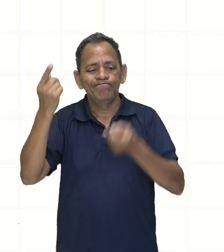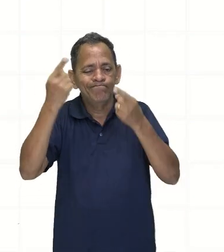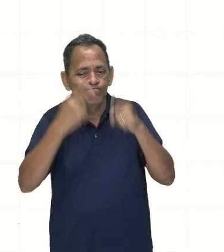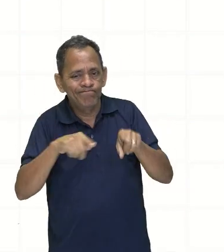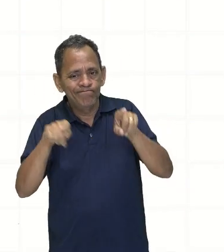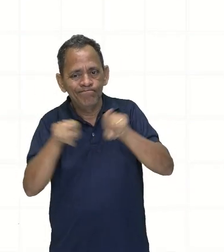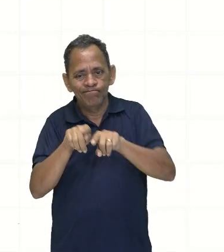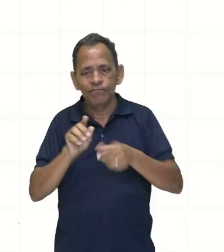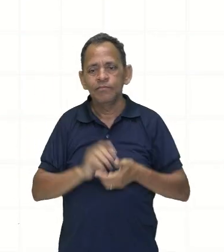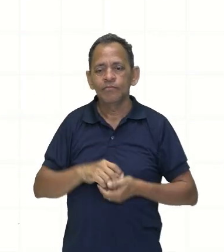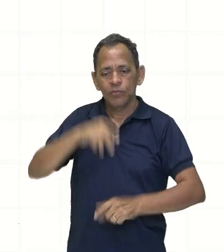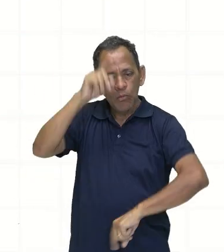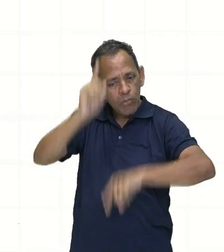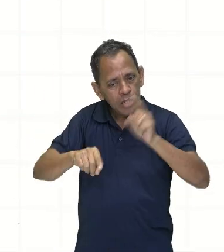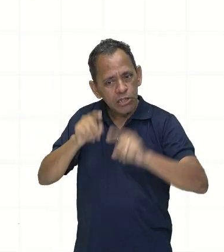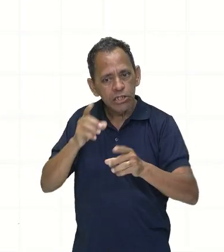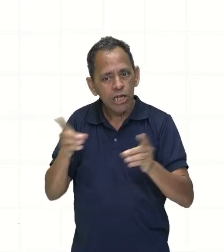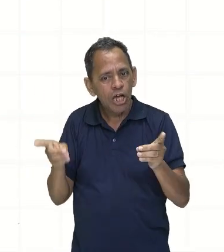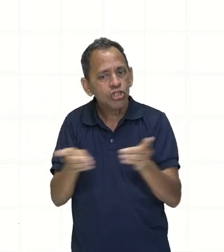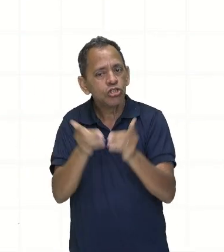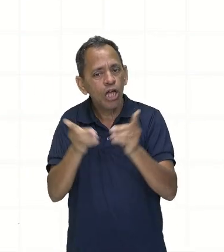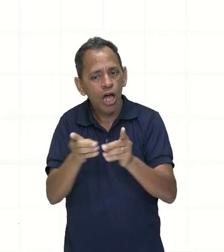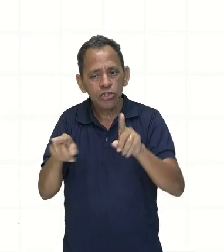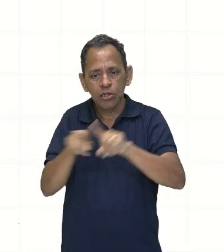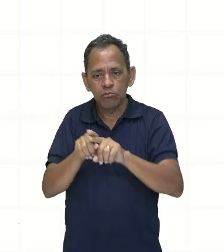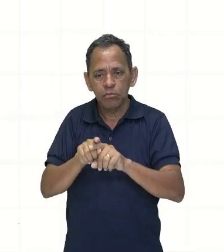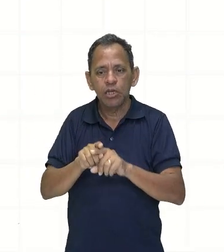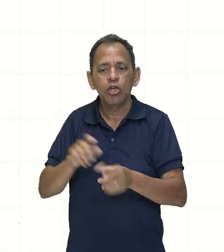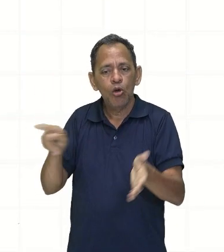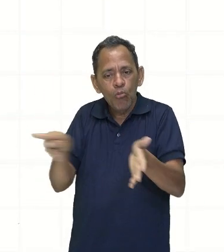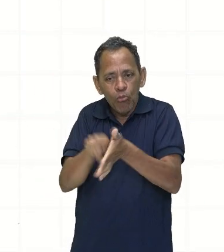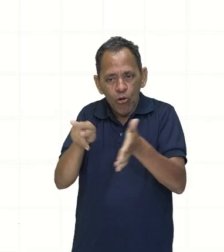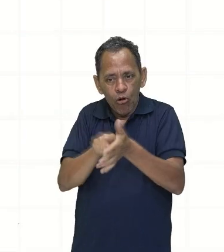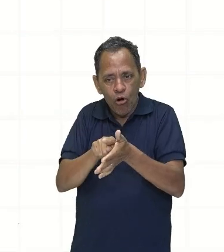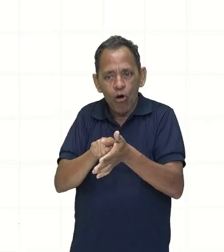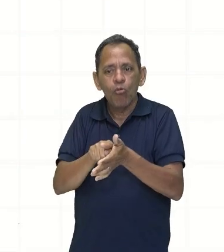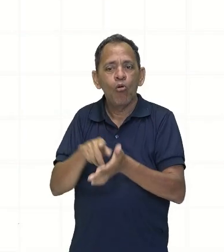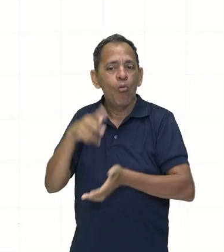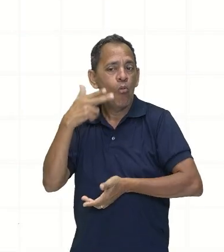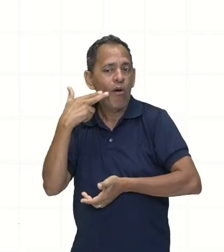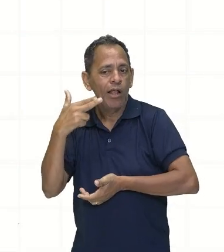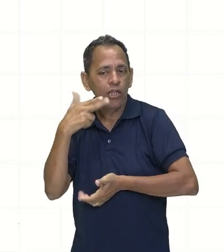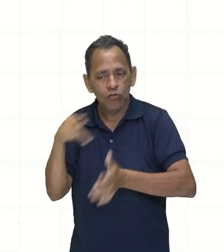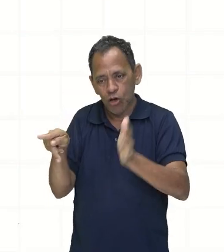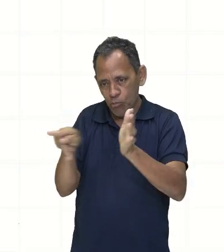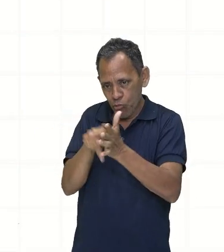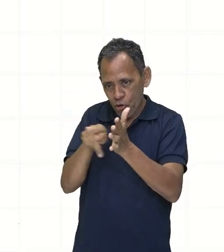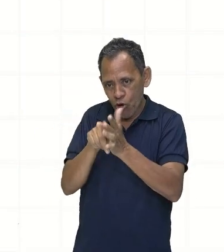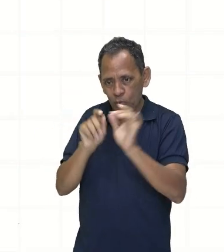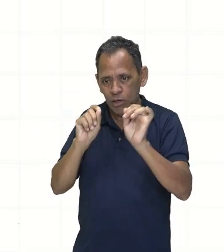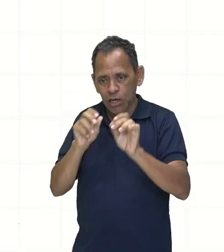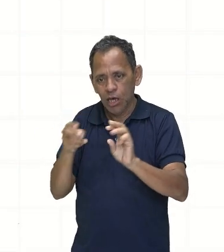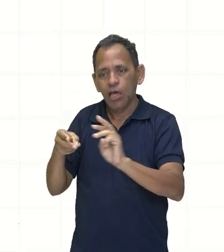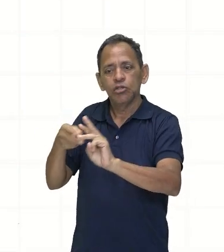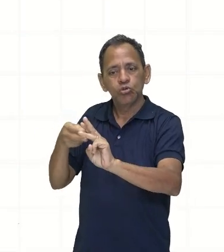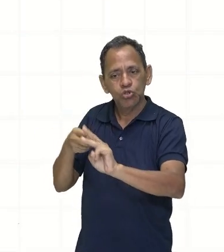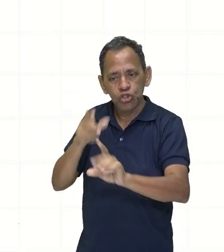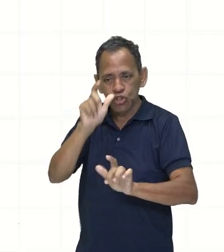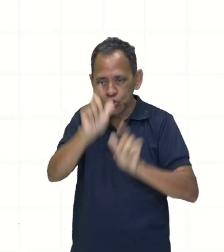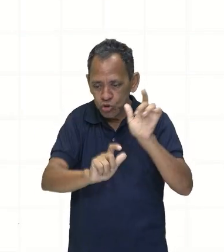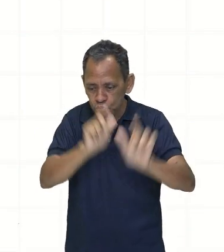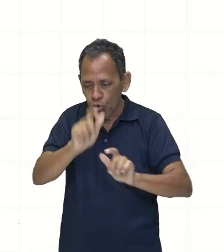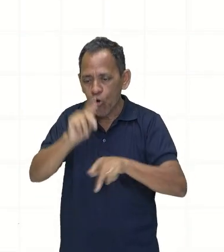materiais didáticos que sejam ali adequados, né, para os povos indígenas, né? Muitas das vezes